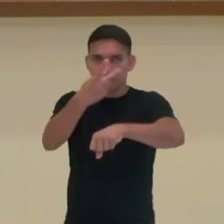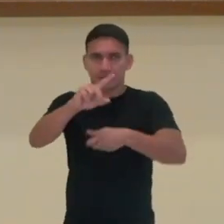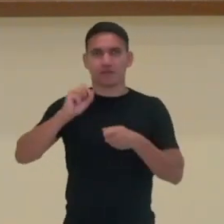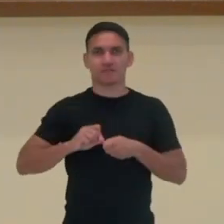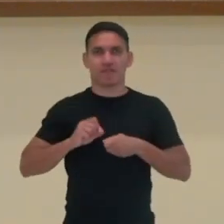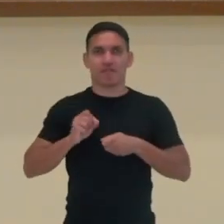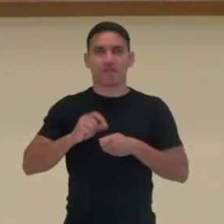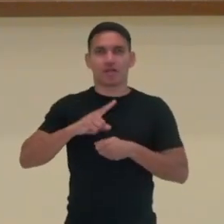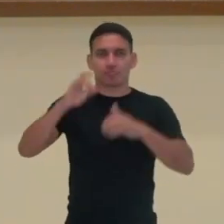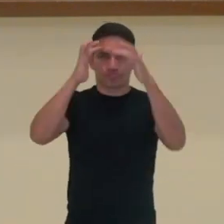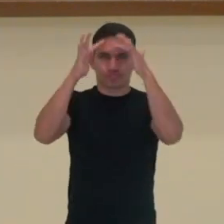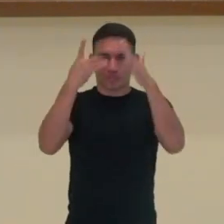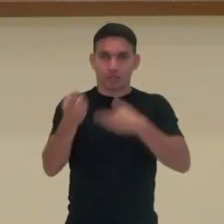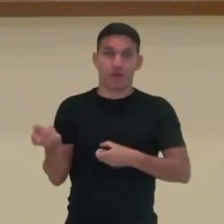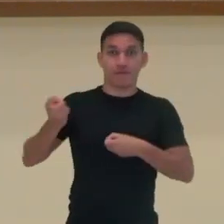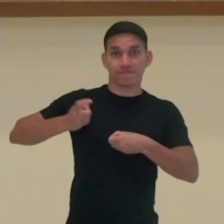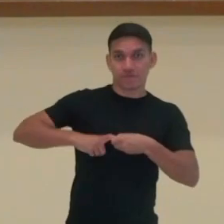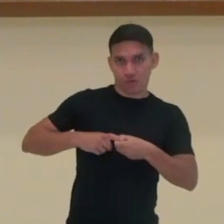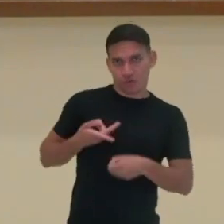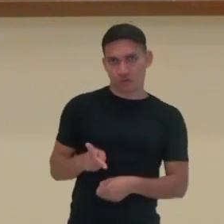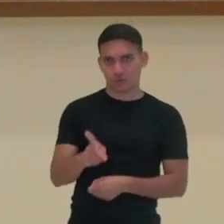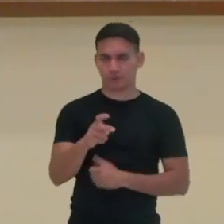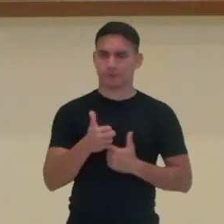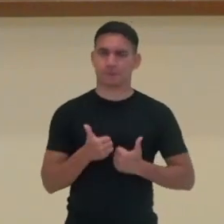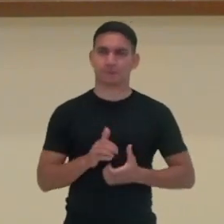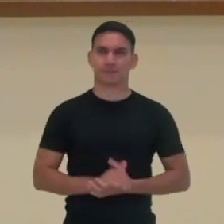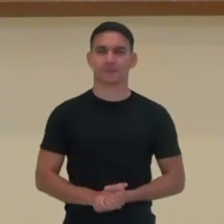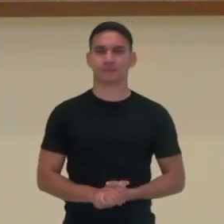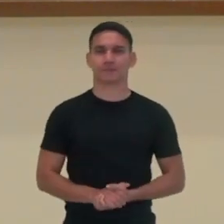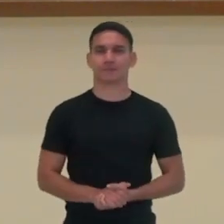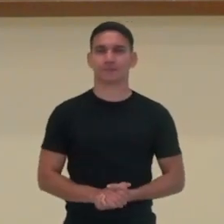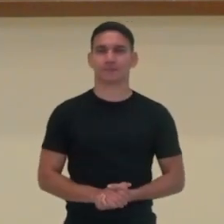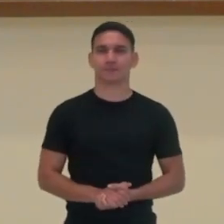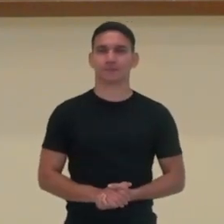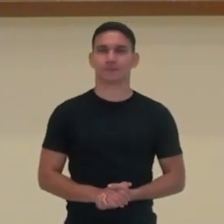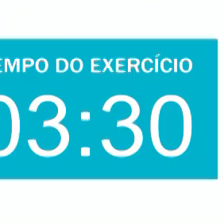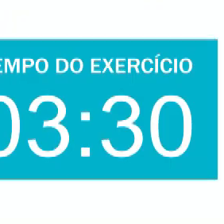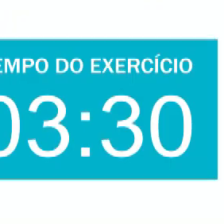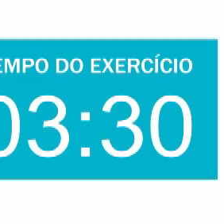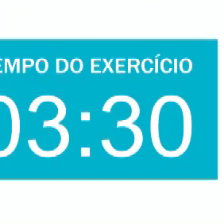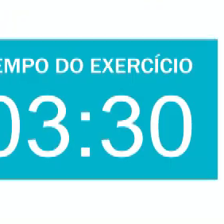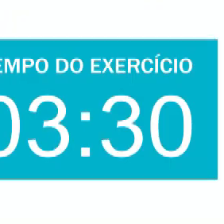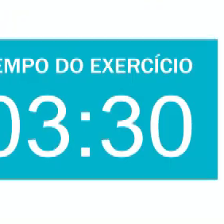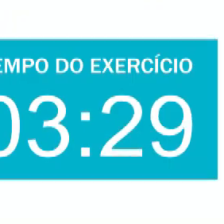vocês resolverem e, na sequência, eu volto para corrigir com vocês.